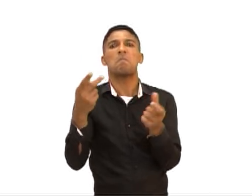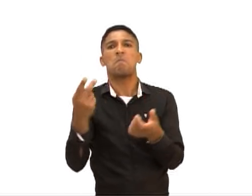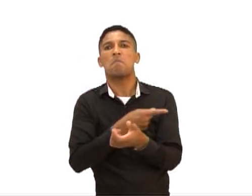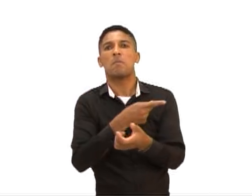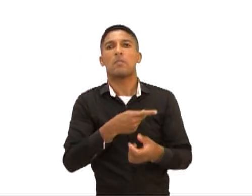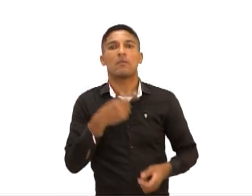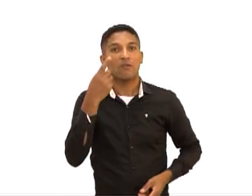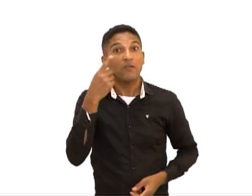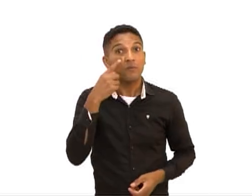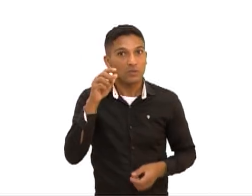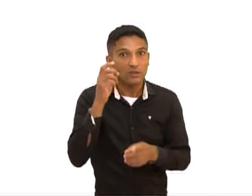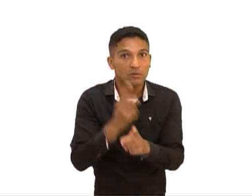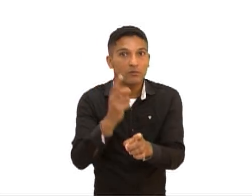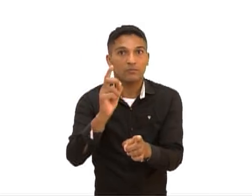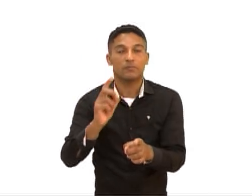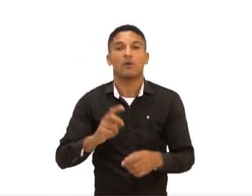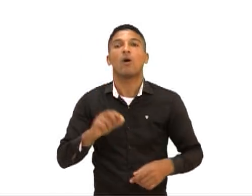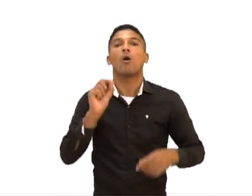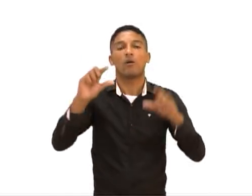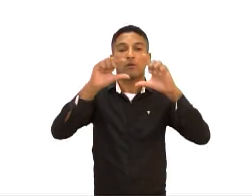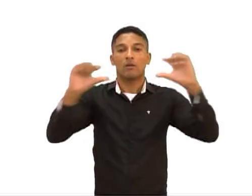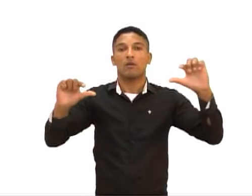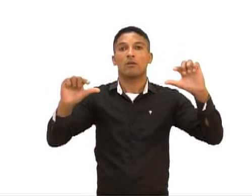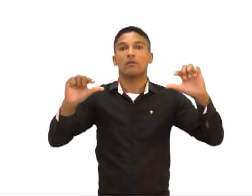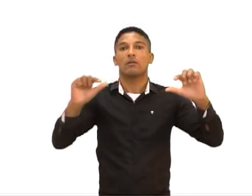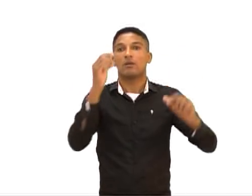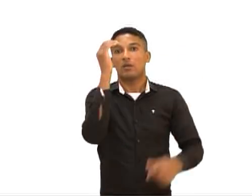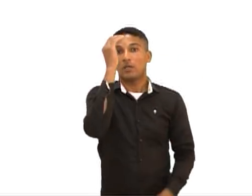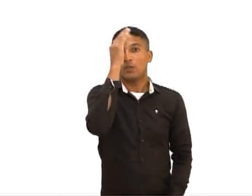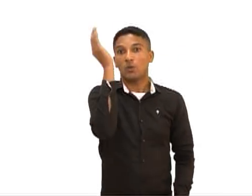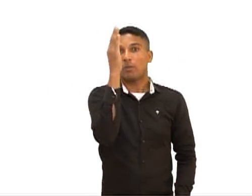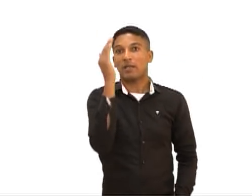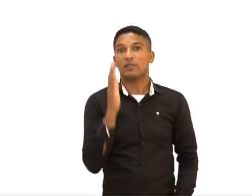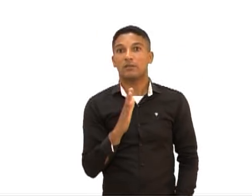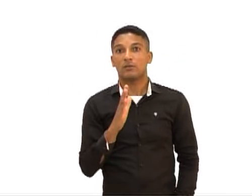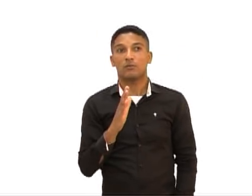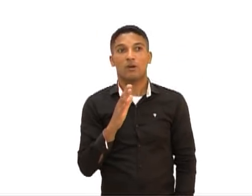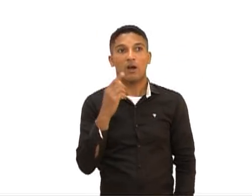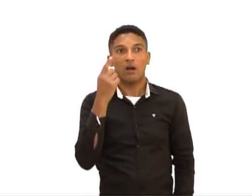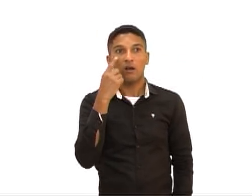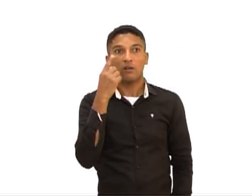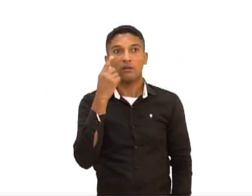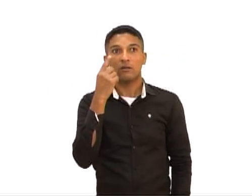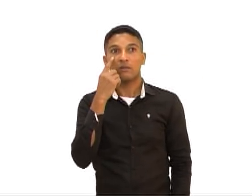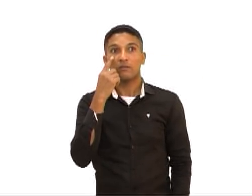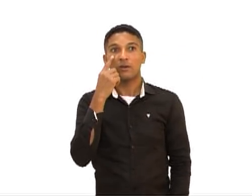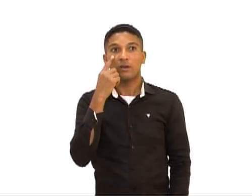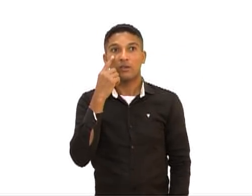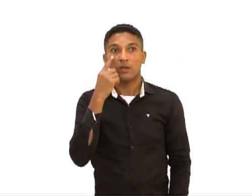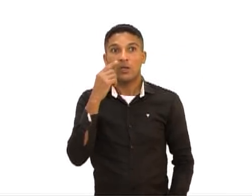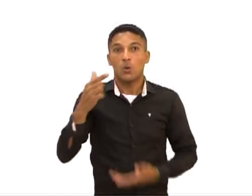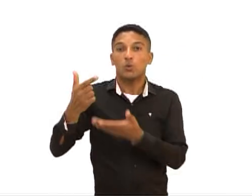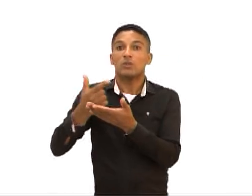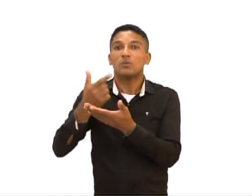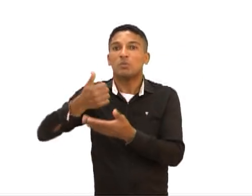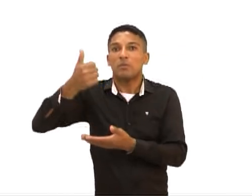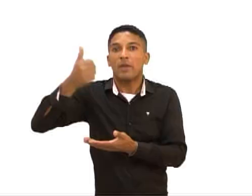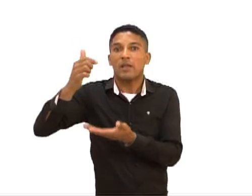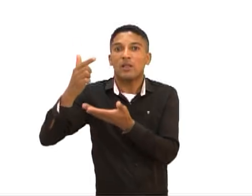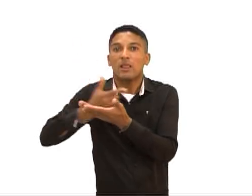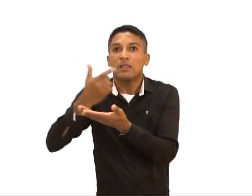as primeiras ideias sobre o livro didático surgiram em 1929, com a criação do Instituto Nacional do